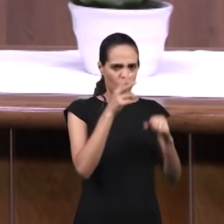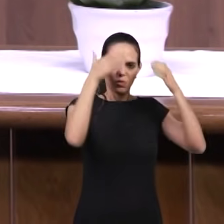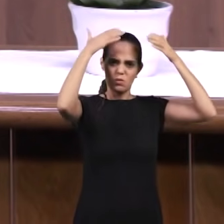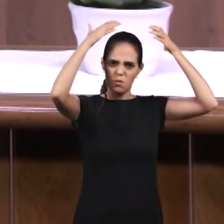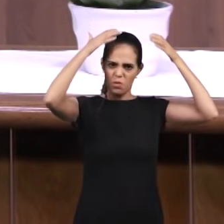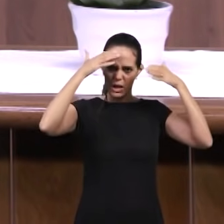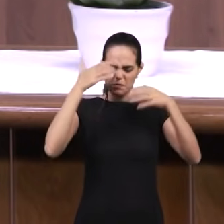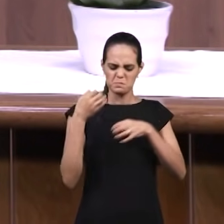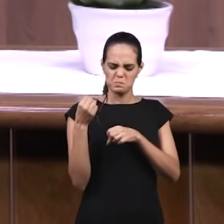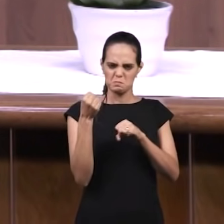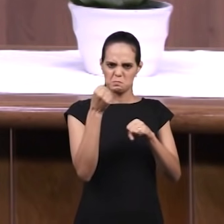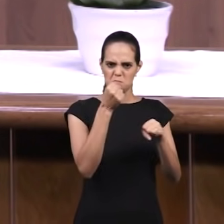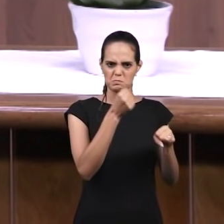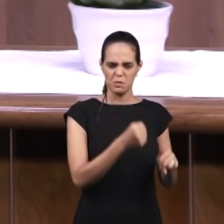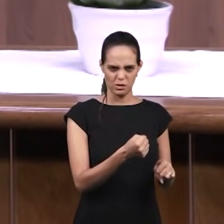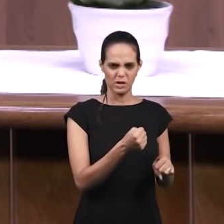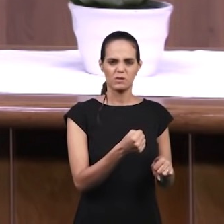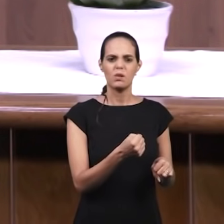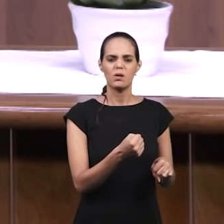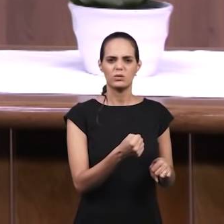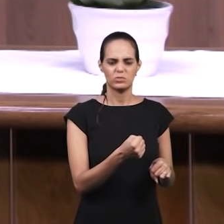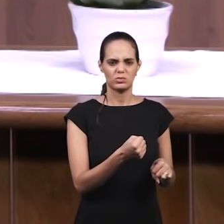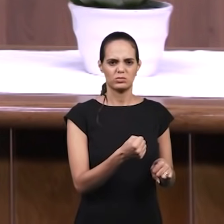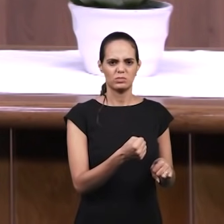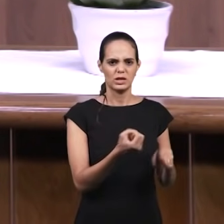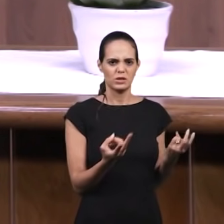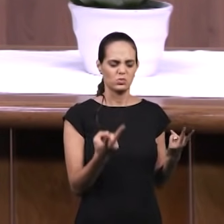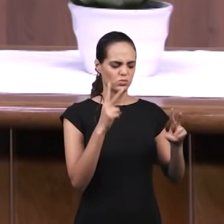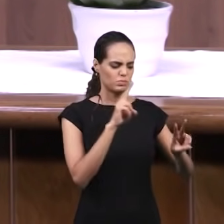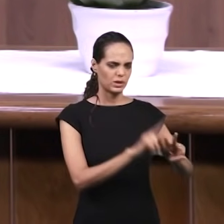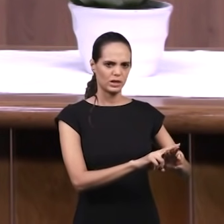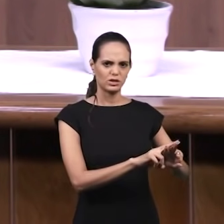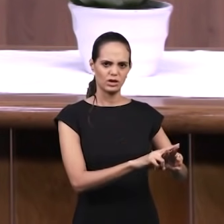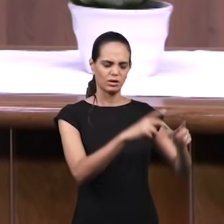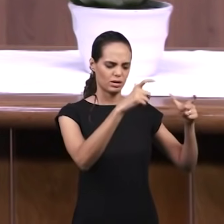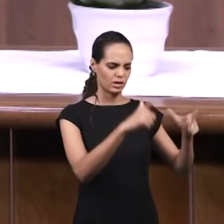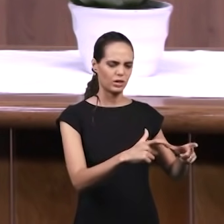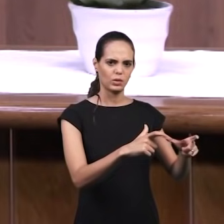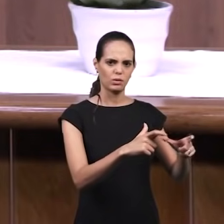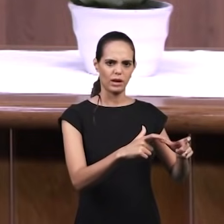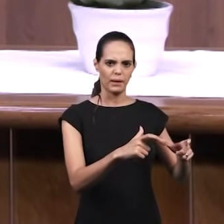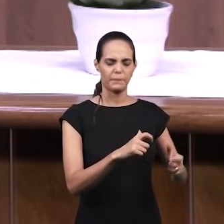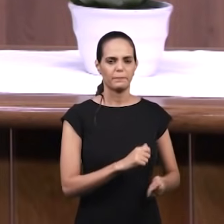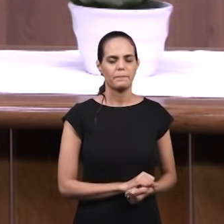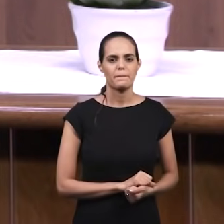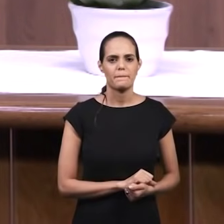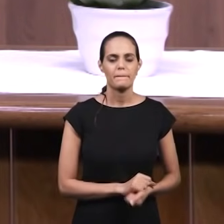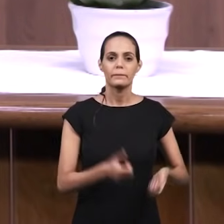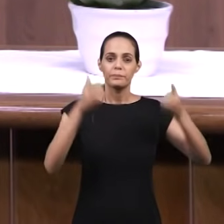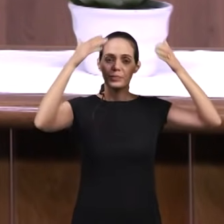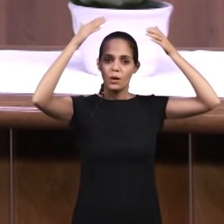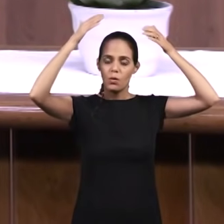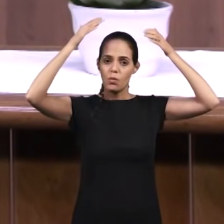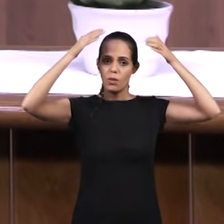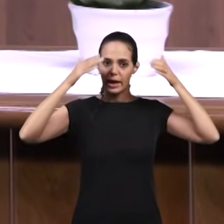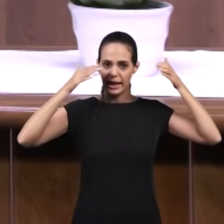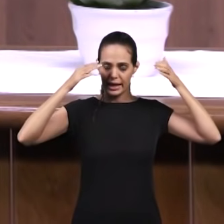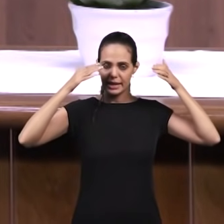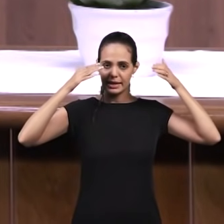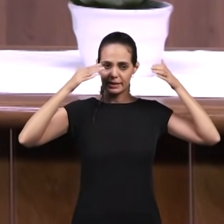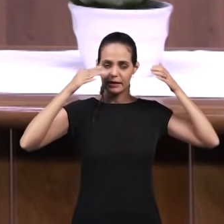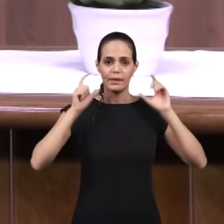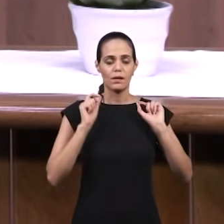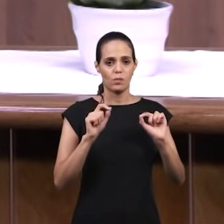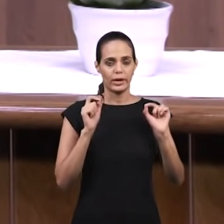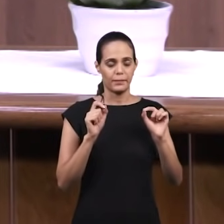rei poderoso que os colocava e os prendia ali. Até que esse rei recebe ali esta